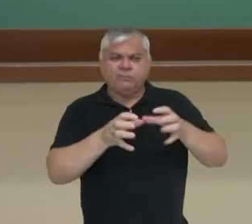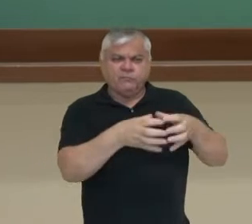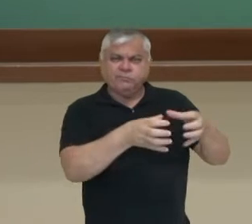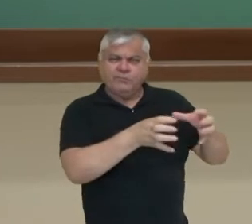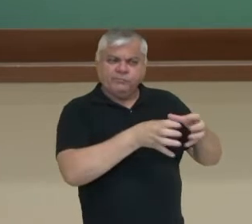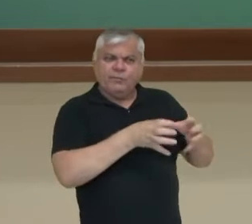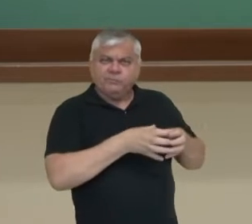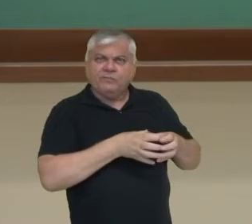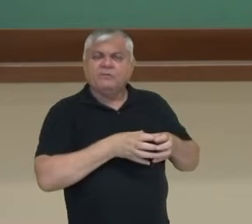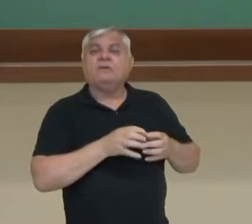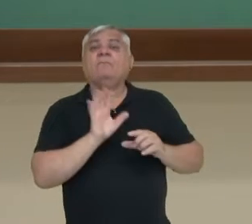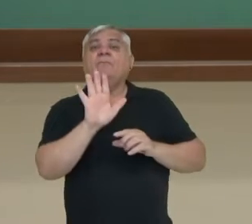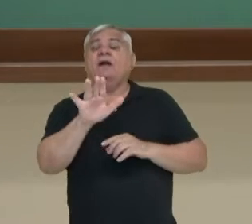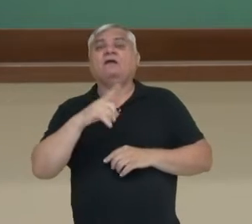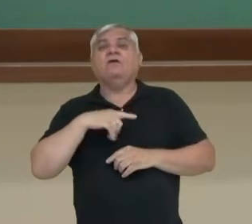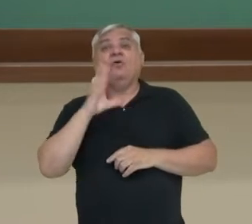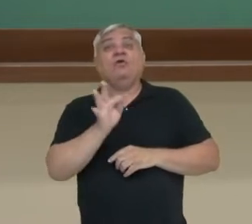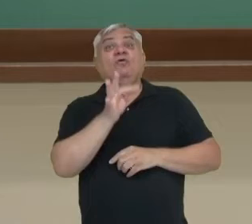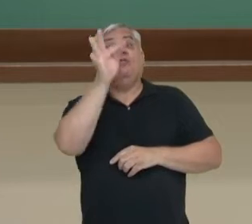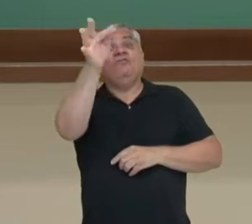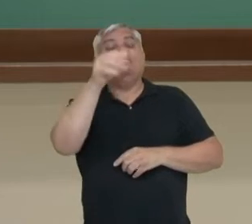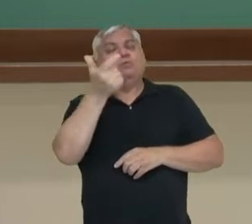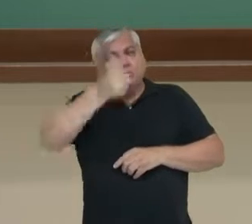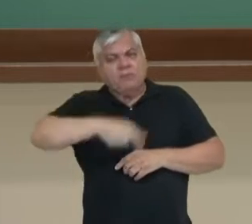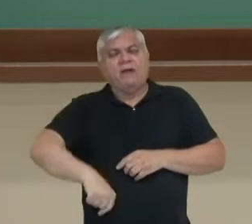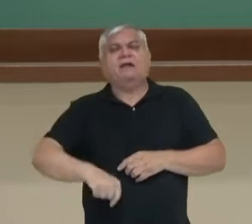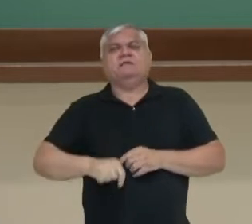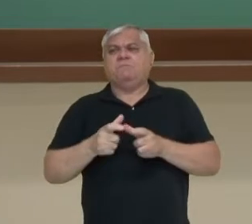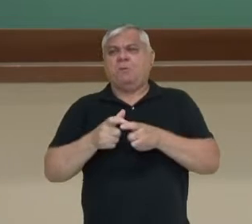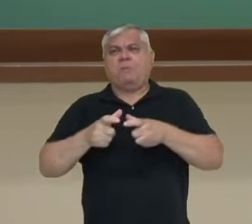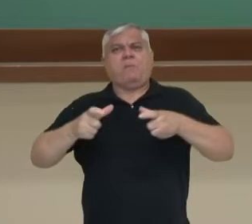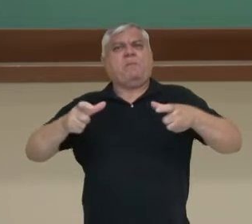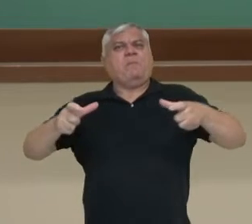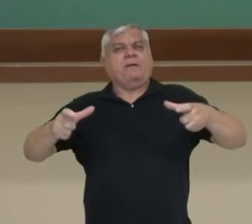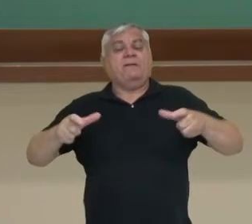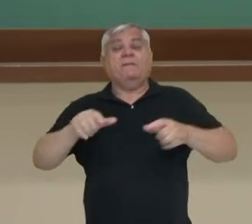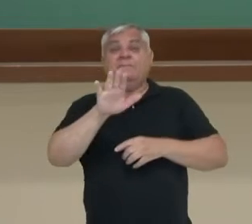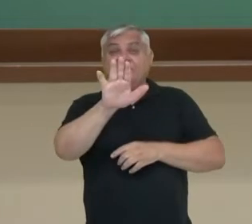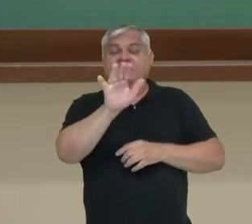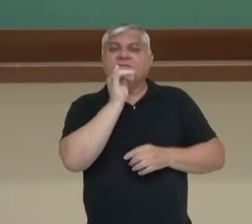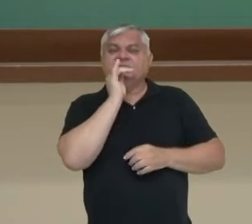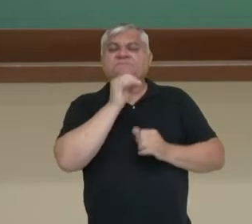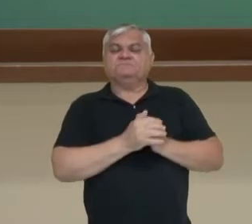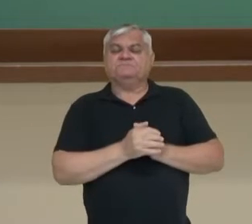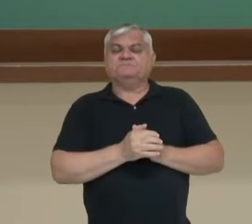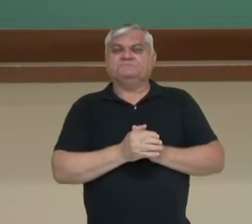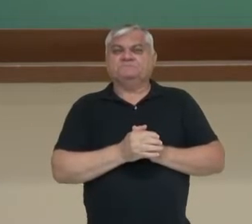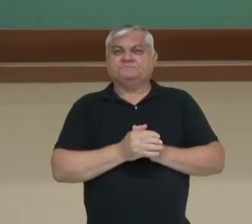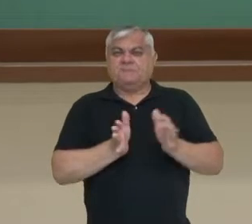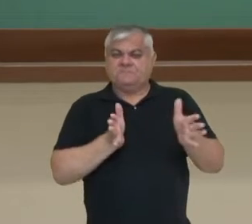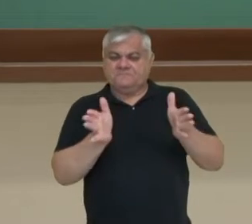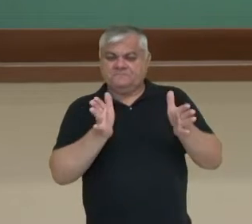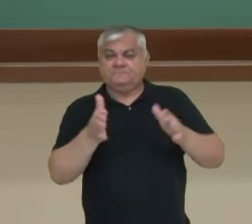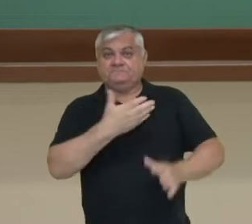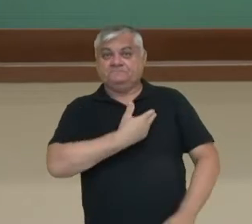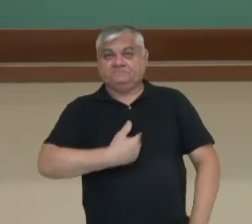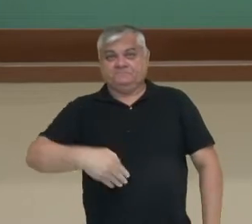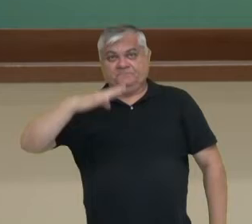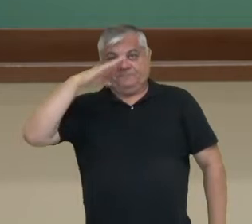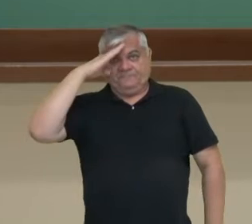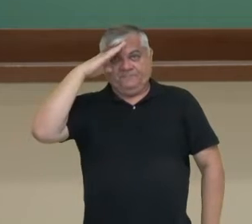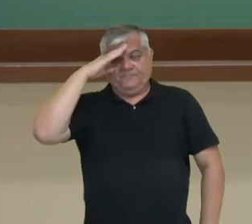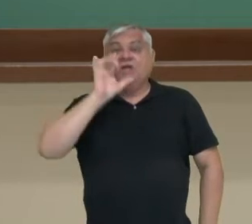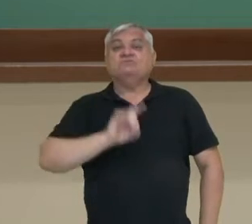daqui a pouco nós tenhamos mais partidos ainda. Mas, na época específica do regime militar, nós tivemos apenas